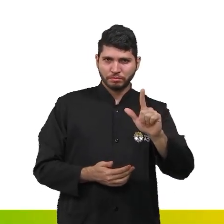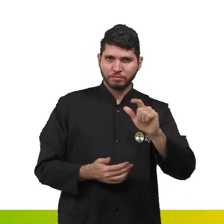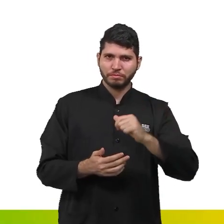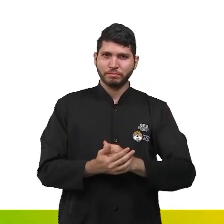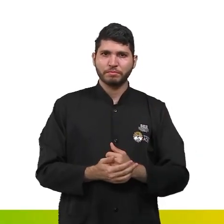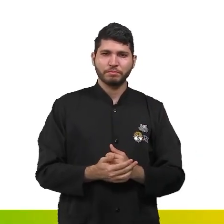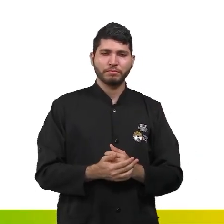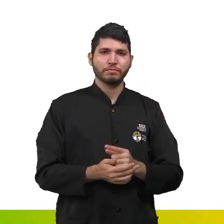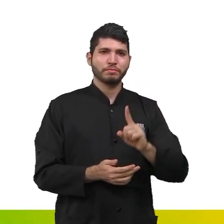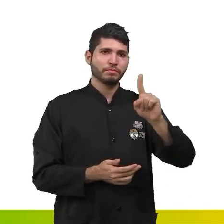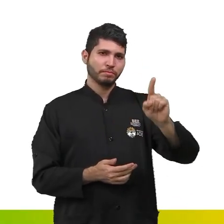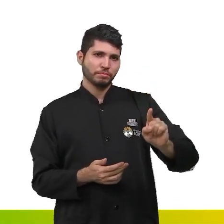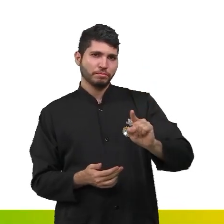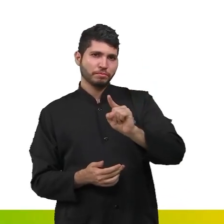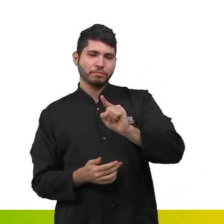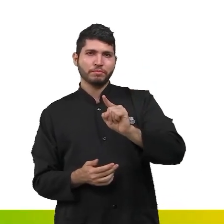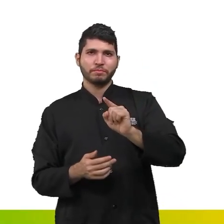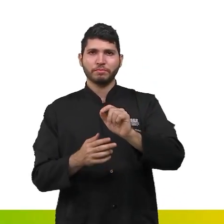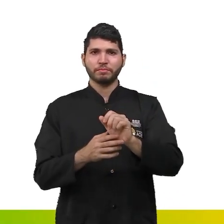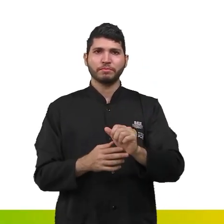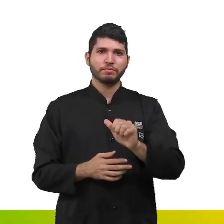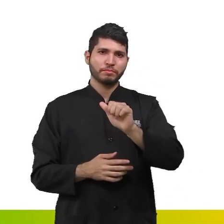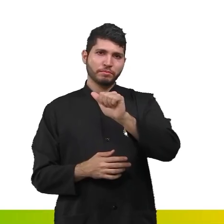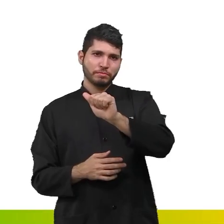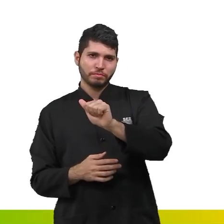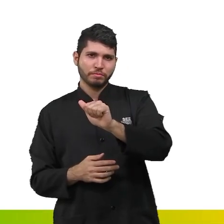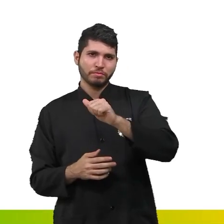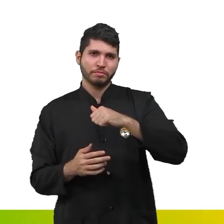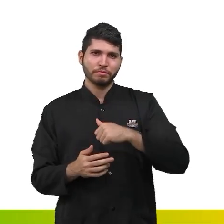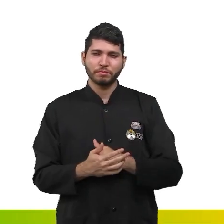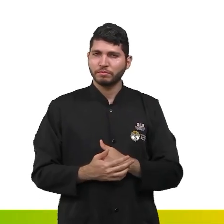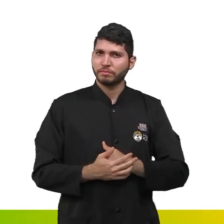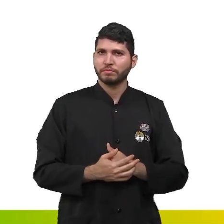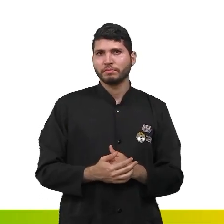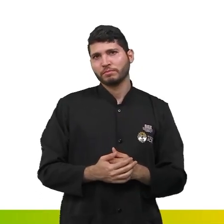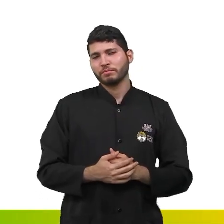Então, se eu aprendia, pero hoy puedo não aprender mais.